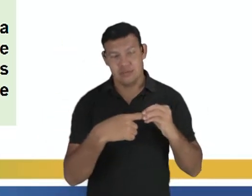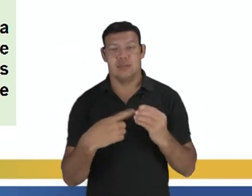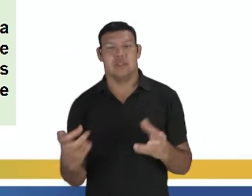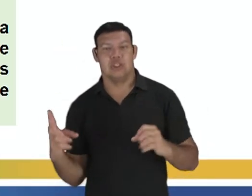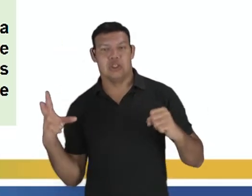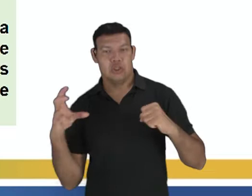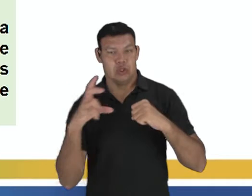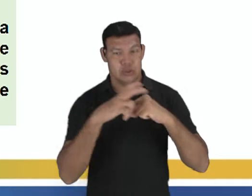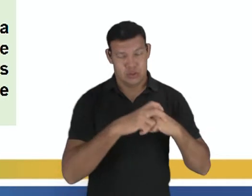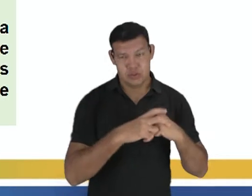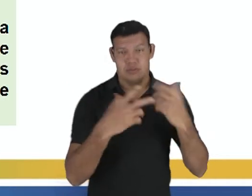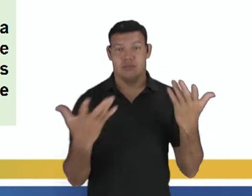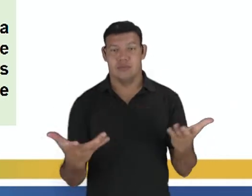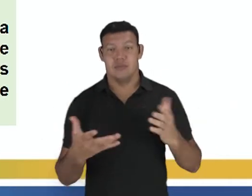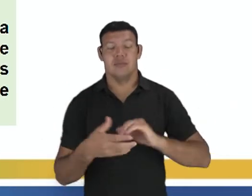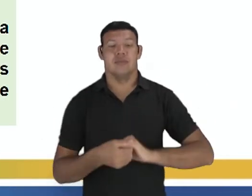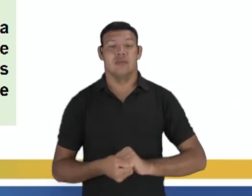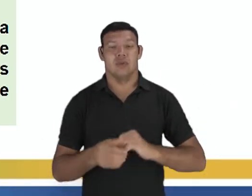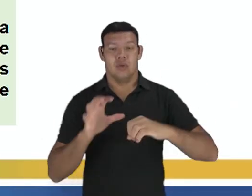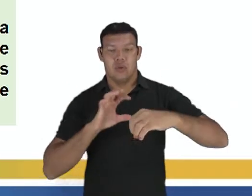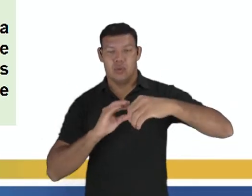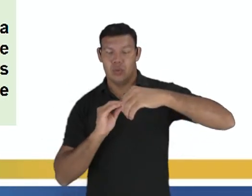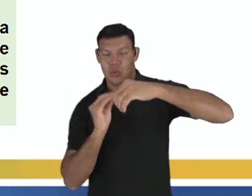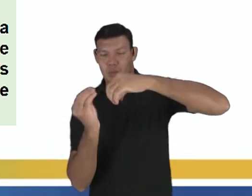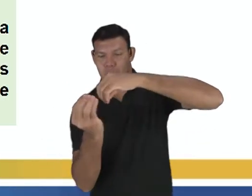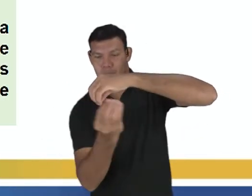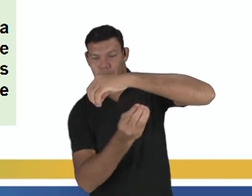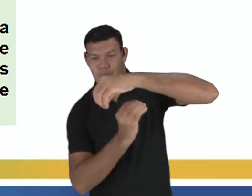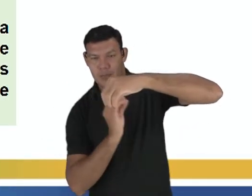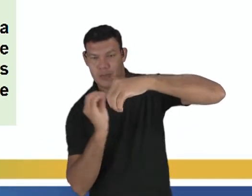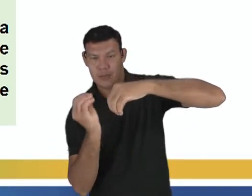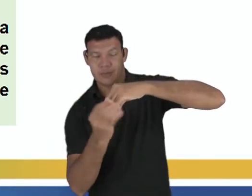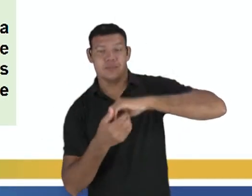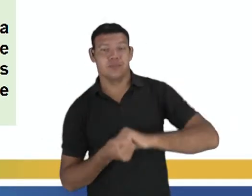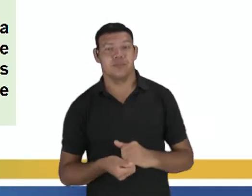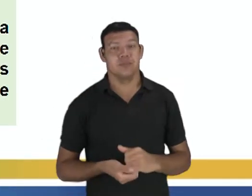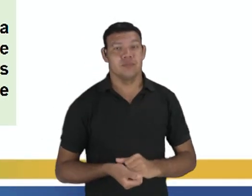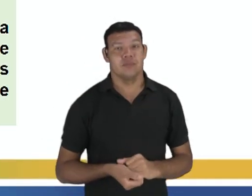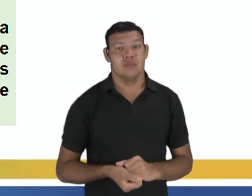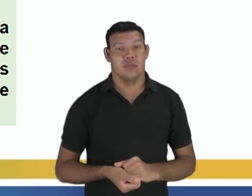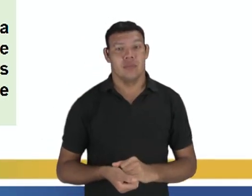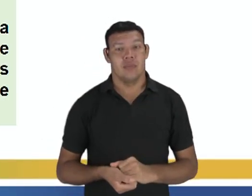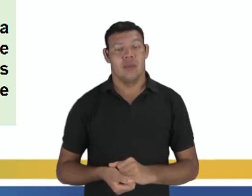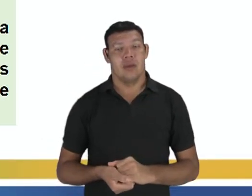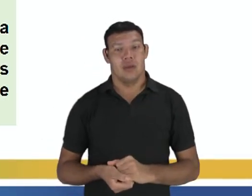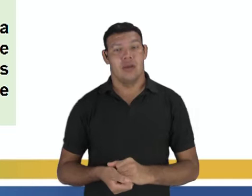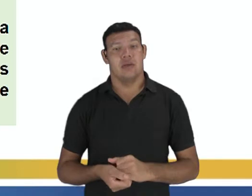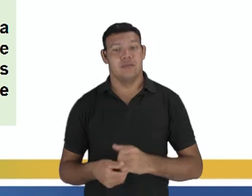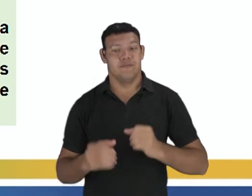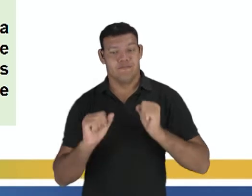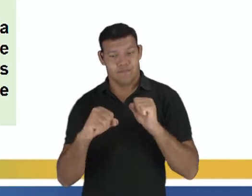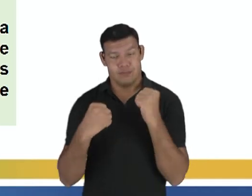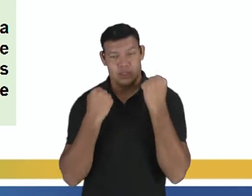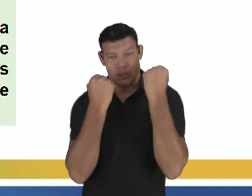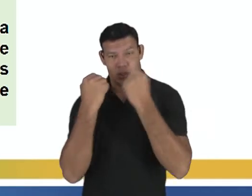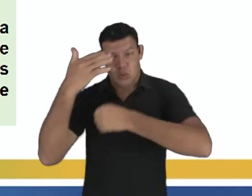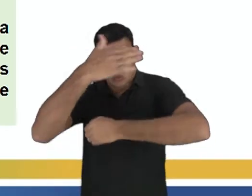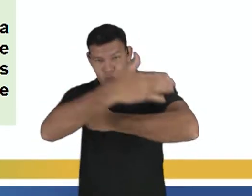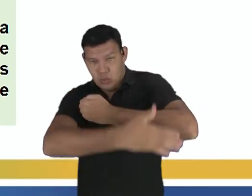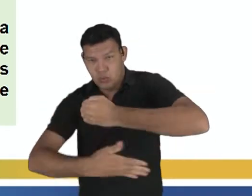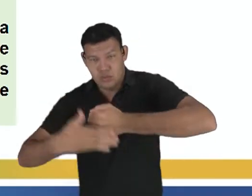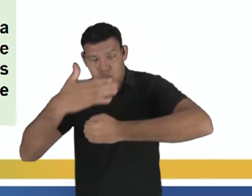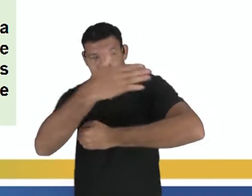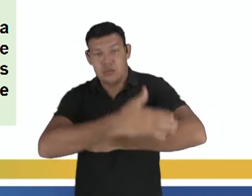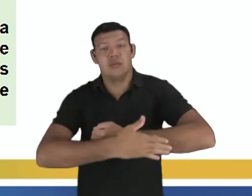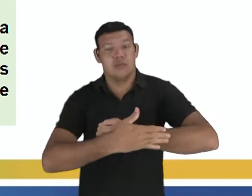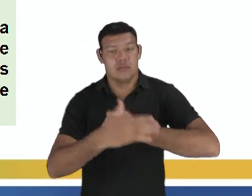micro-organismos, bactérias, vírus, tá bom? Fungos, tá? Então são patógenos. O processo de defesa do corpo através